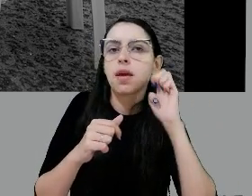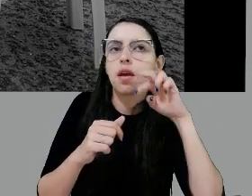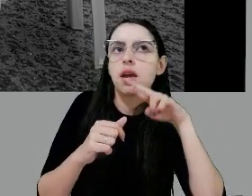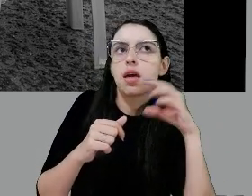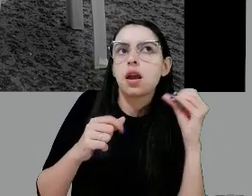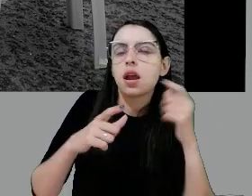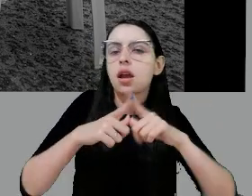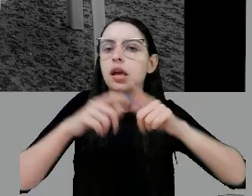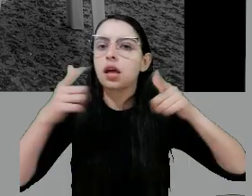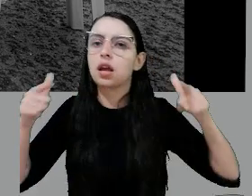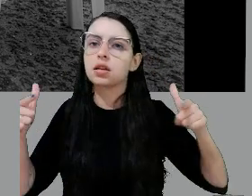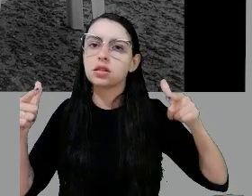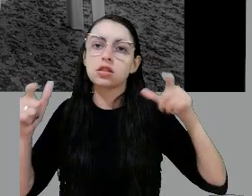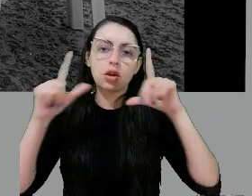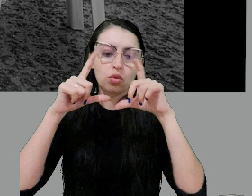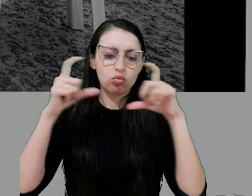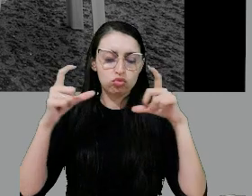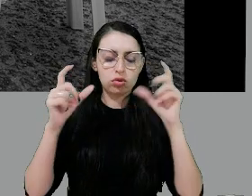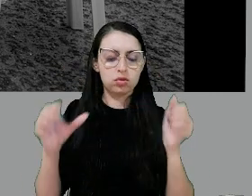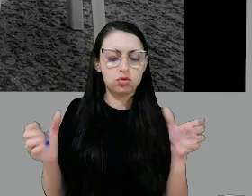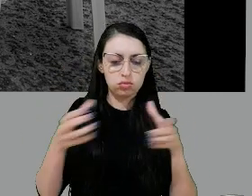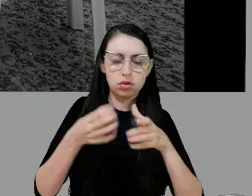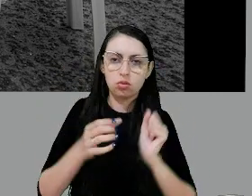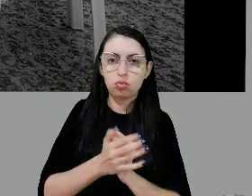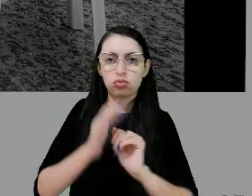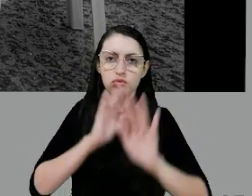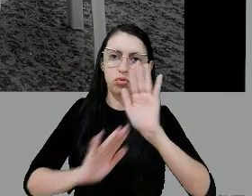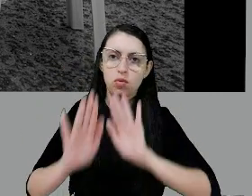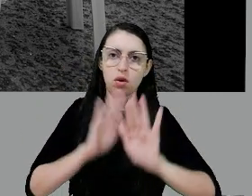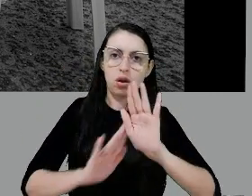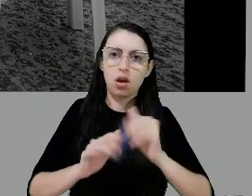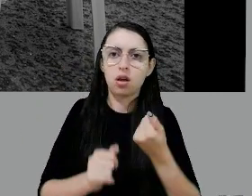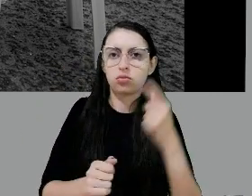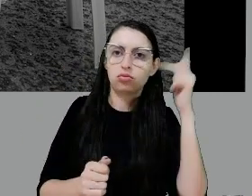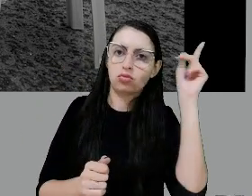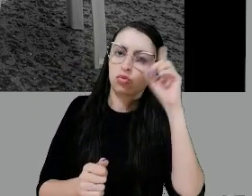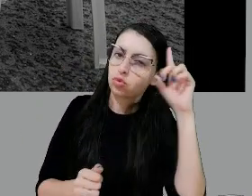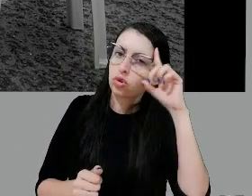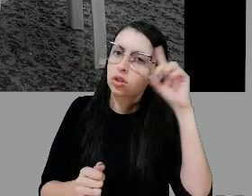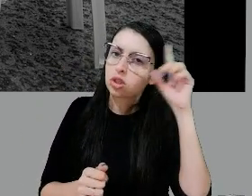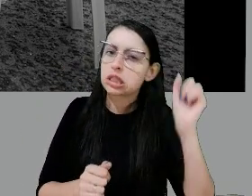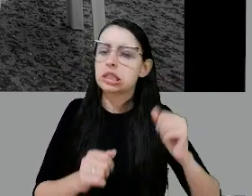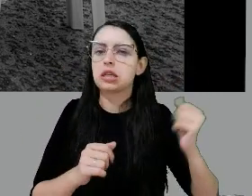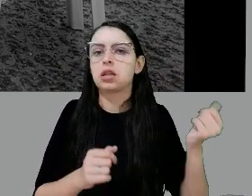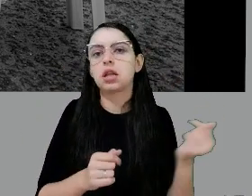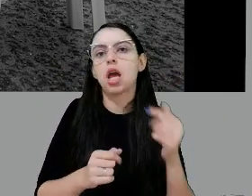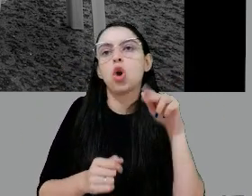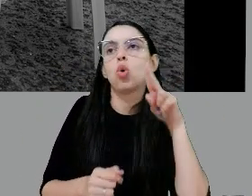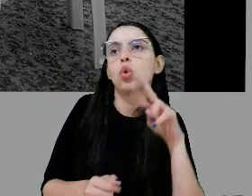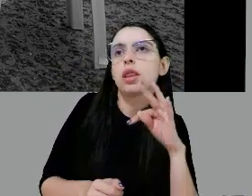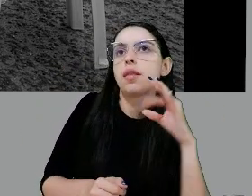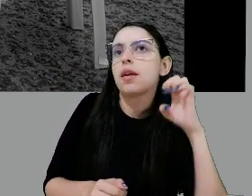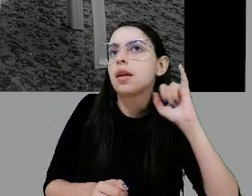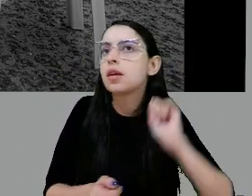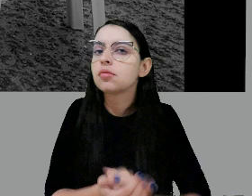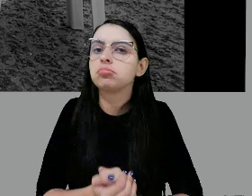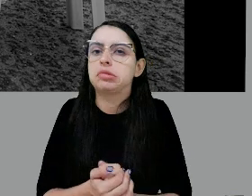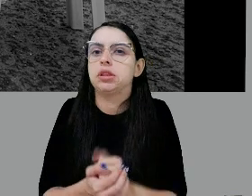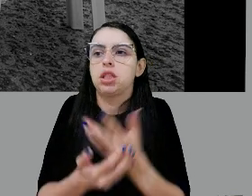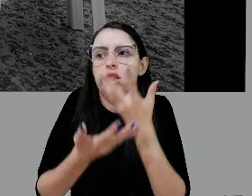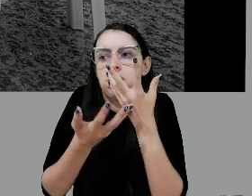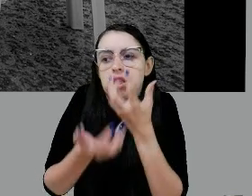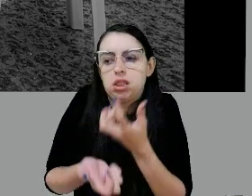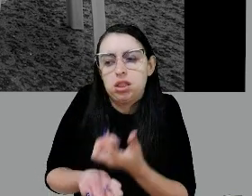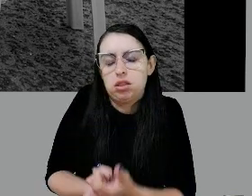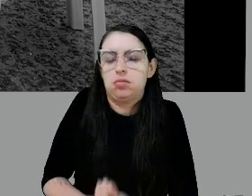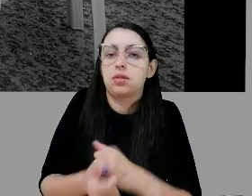universo fotográfico além do cuidado, do dia a dia, do cotidiano da UTI, do cotidiano